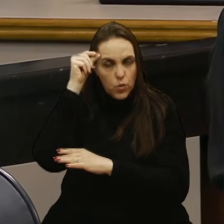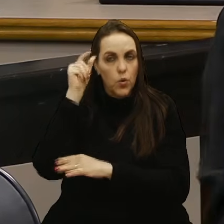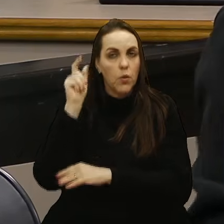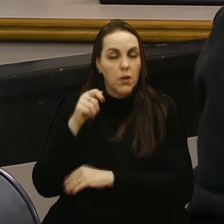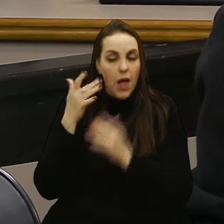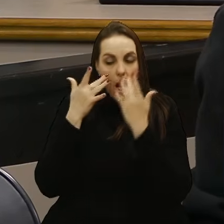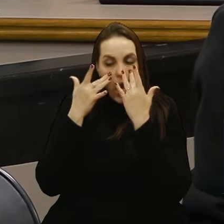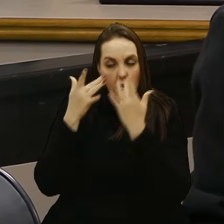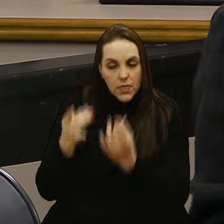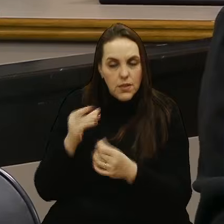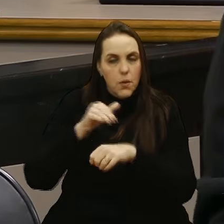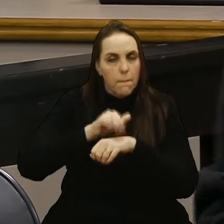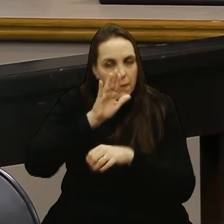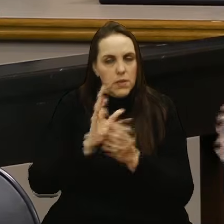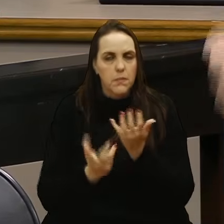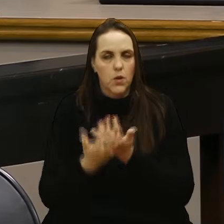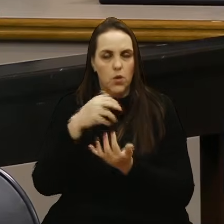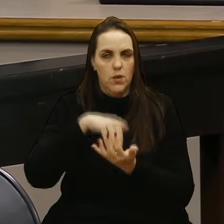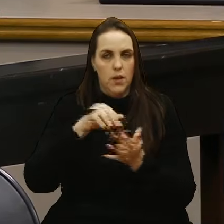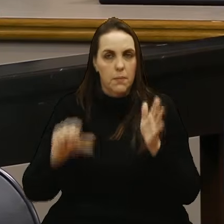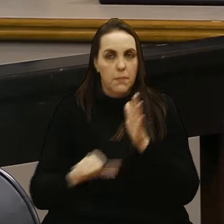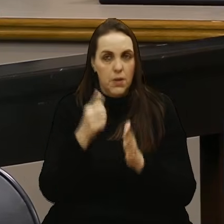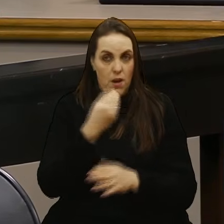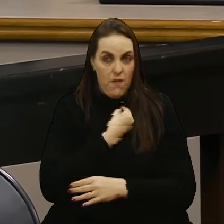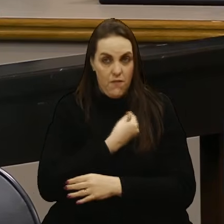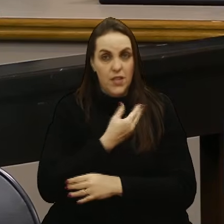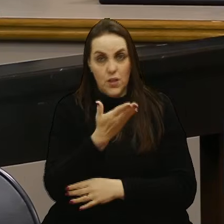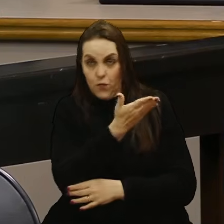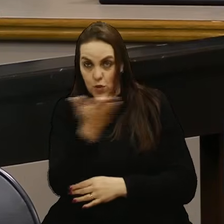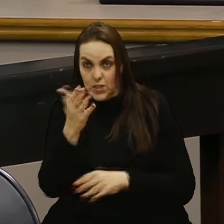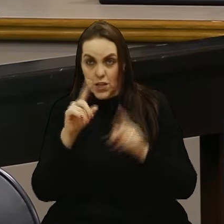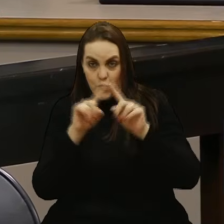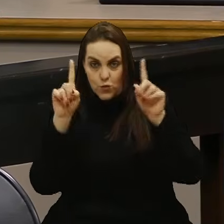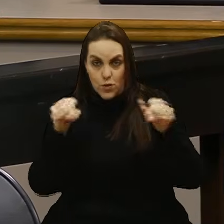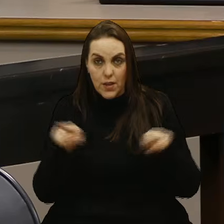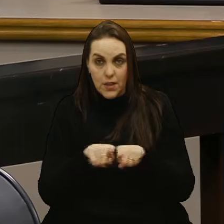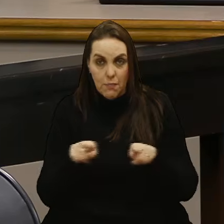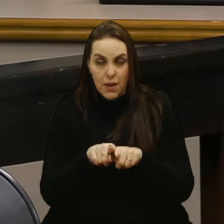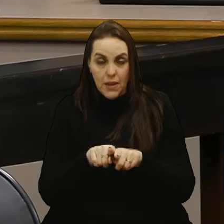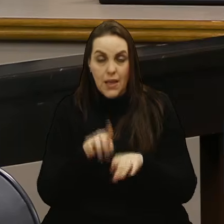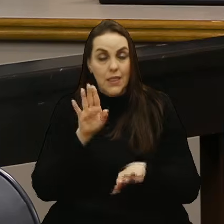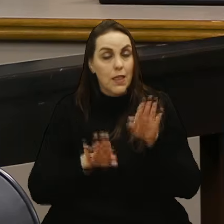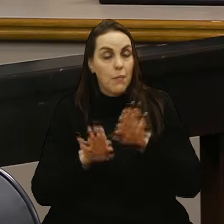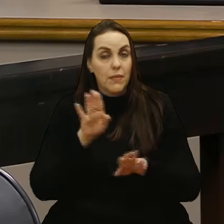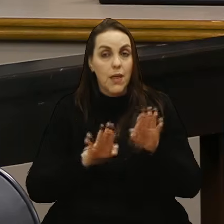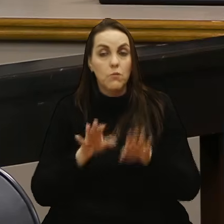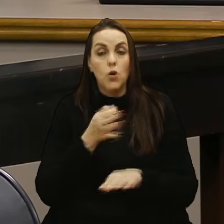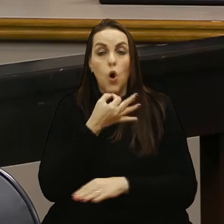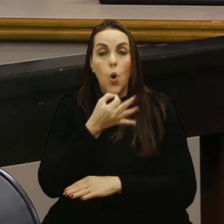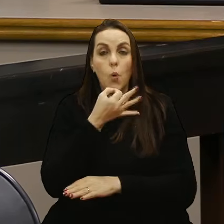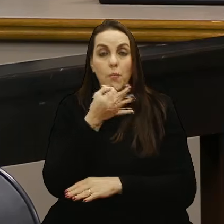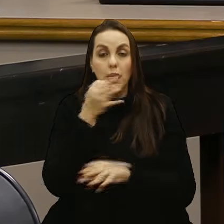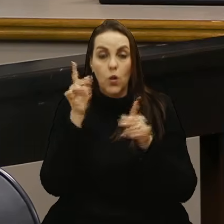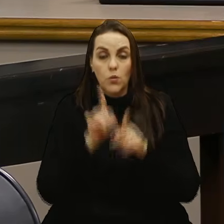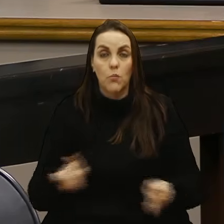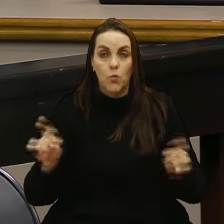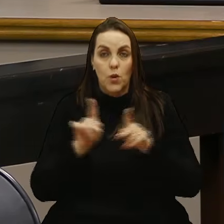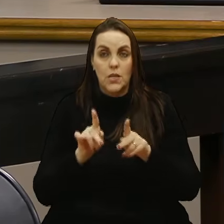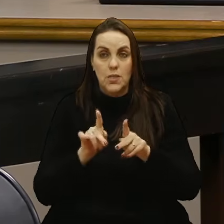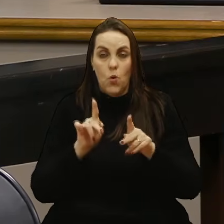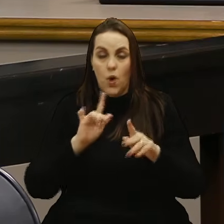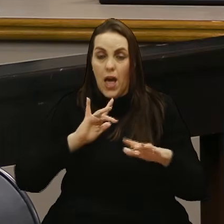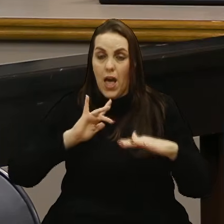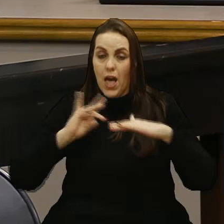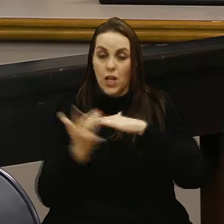atenção para a Codeca, tá? E até para melhorar a vida dos senhores, a gente depende muito da opinião pública, né? Do que é colocado nas redes sociais,